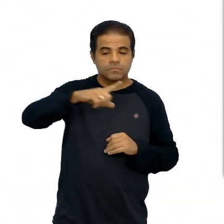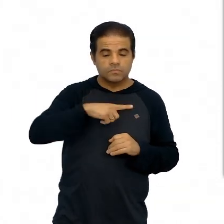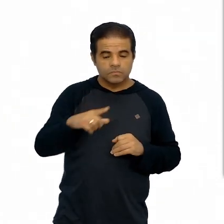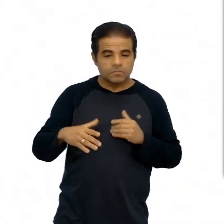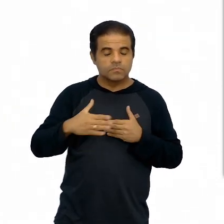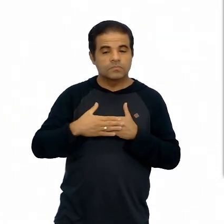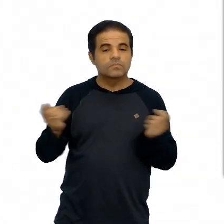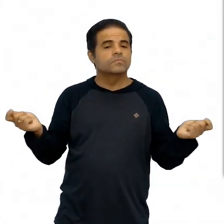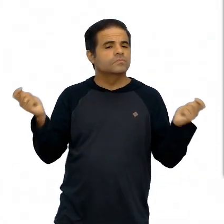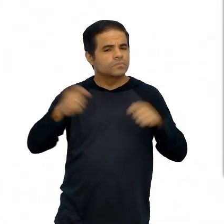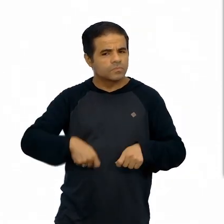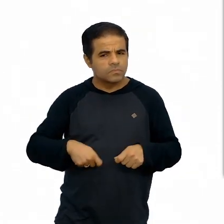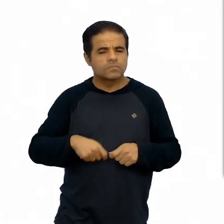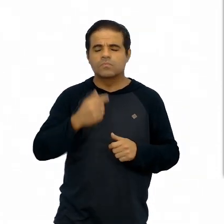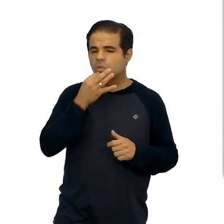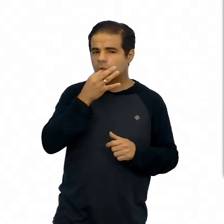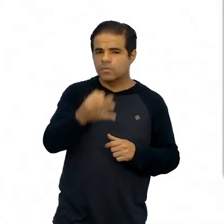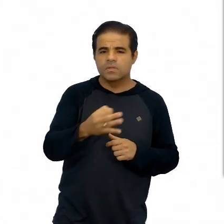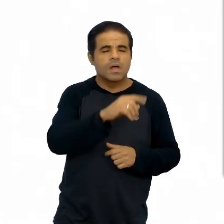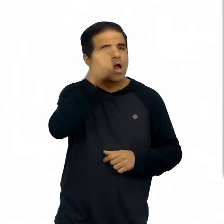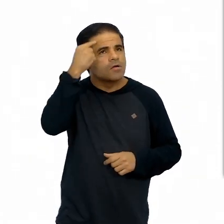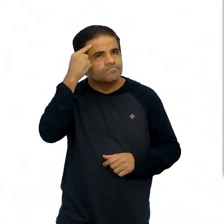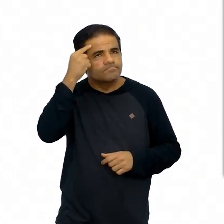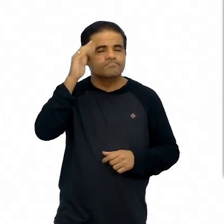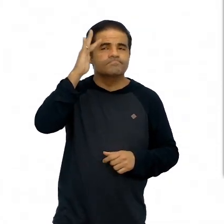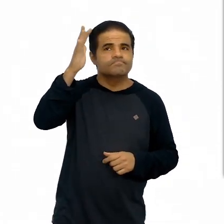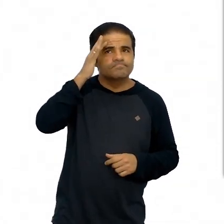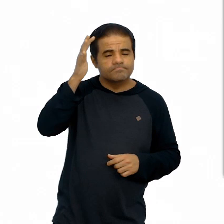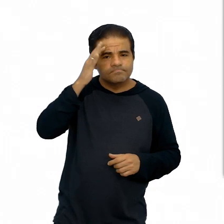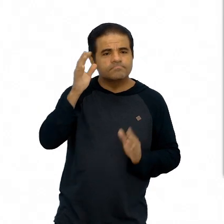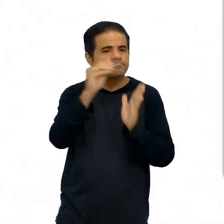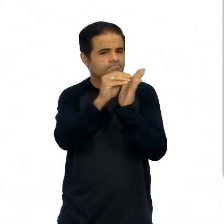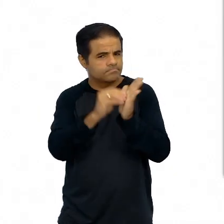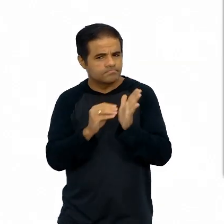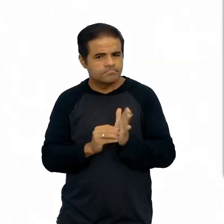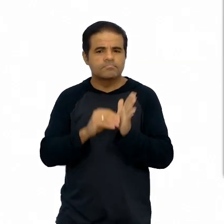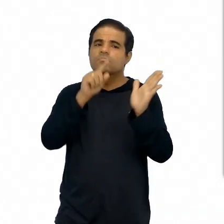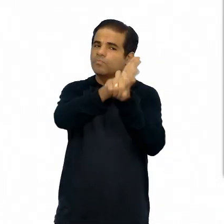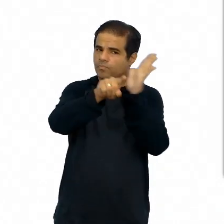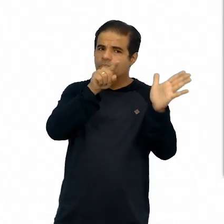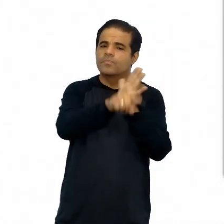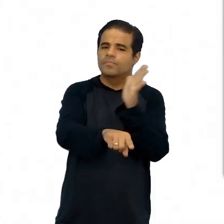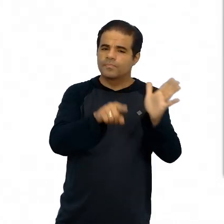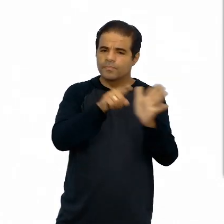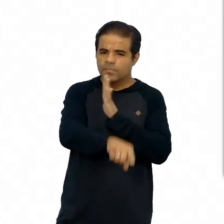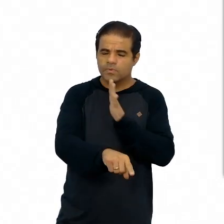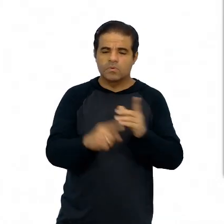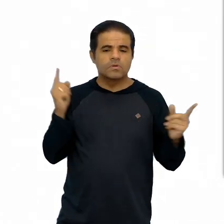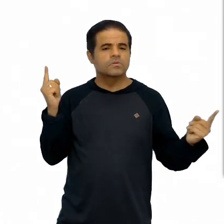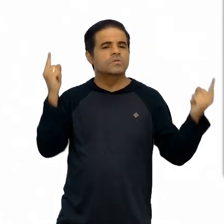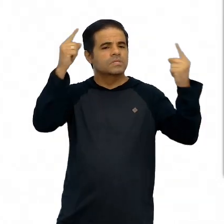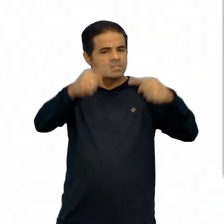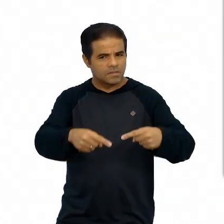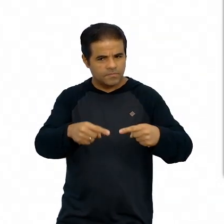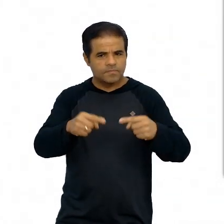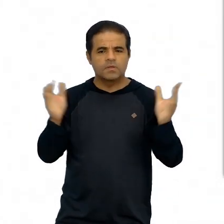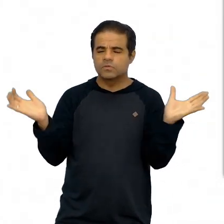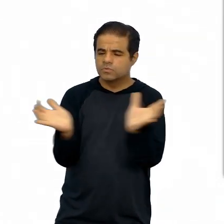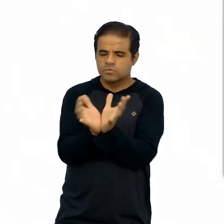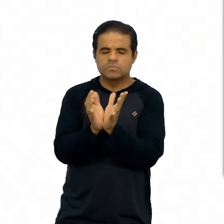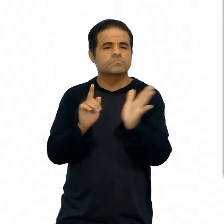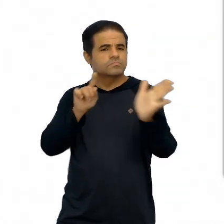dessa forma, o que vocês acham? E, dentre outras perguntas aí. Desafie a turma a